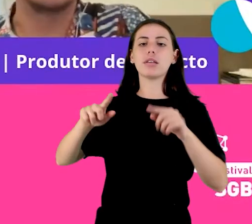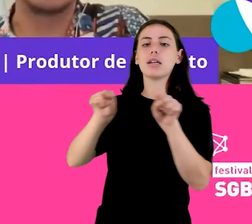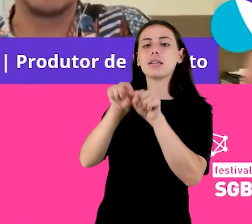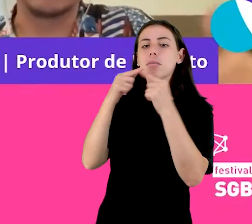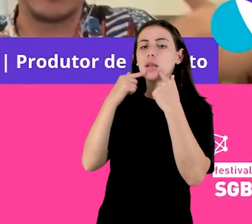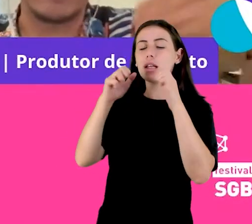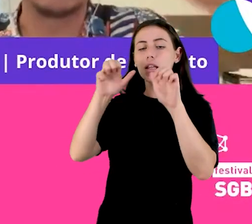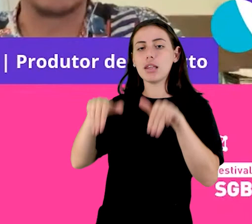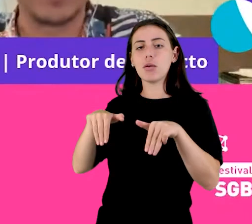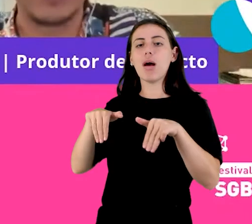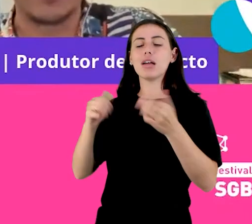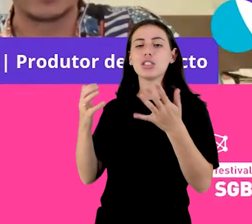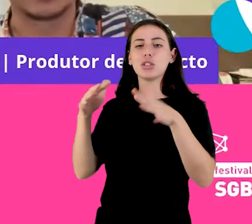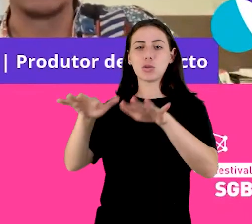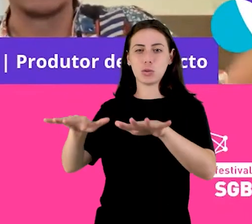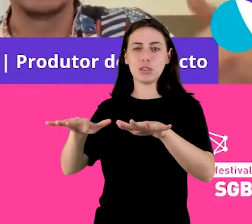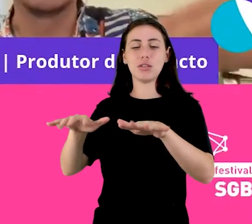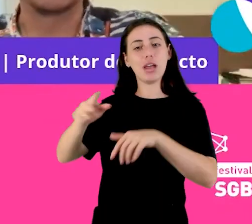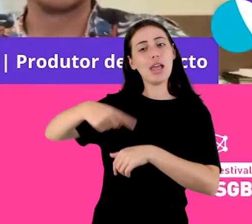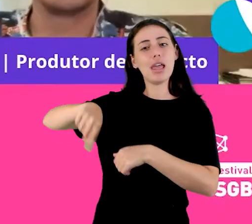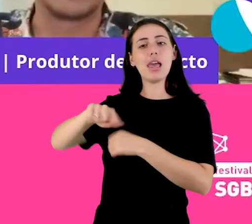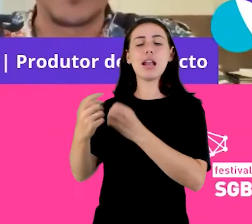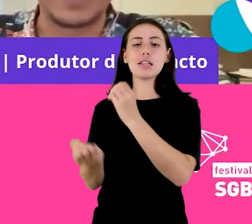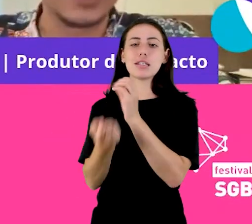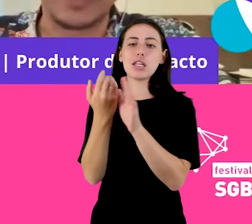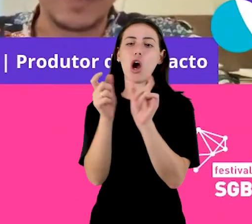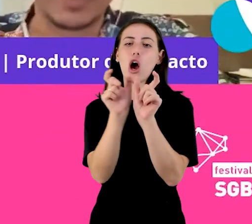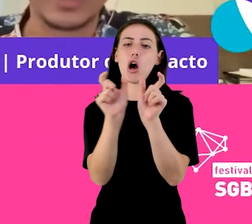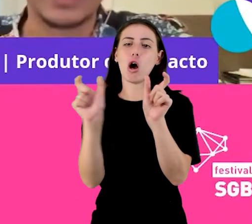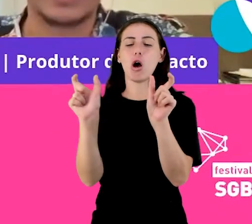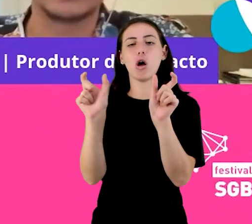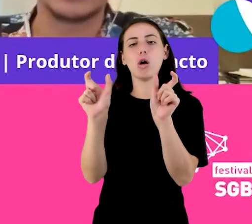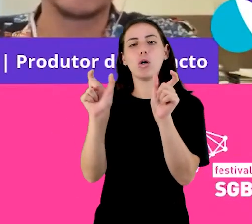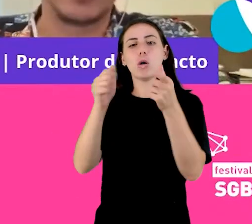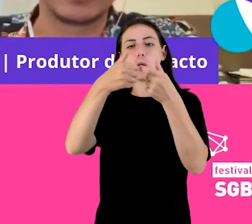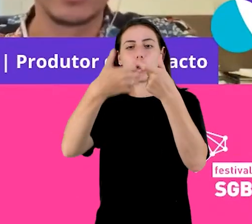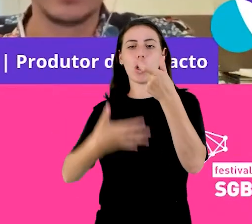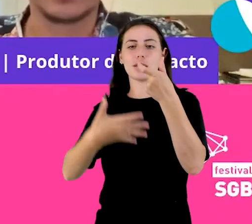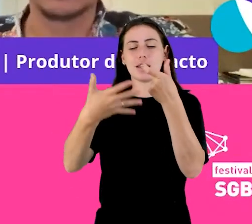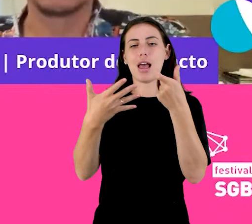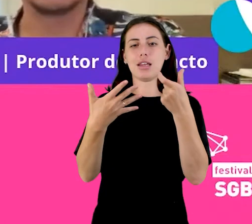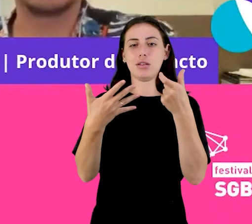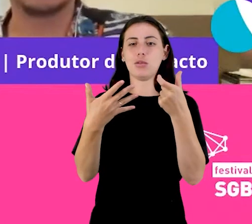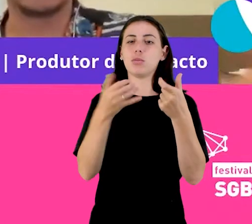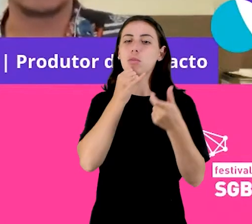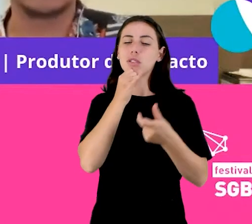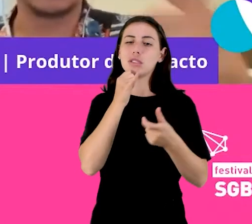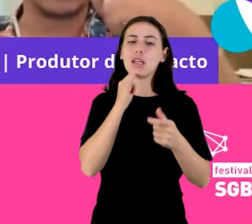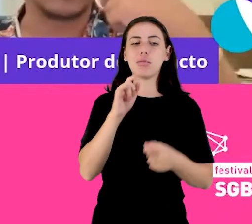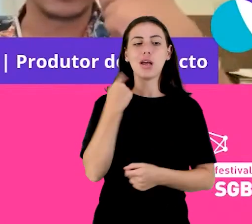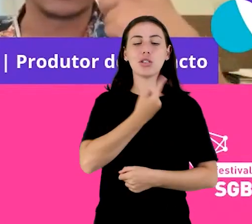E aí a gente percebeu que faltava muita informação, junto com um parceiro super importante, que é a Sexbox, que é o Instituto Sexbox, e